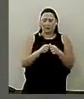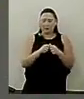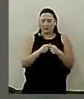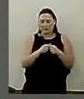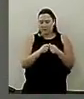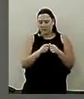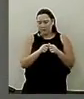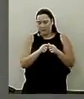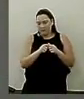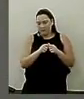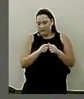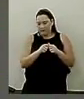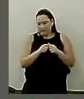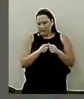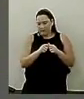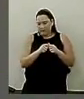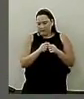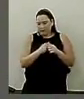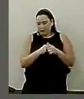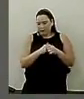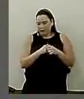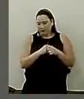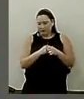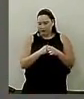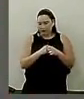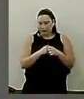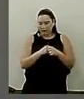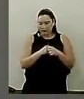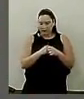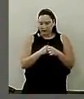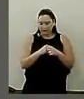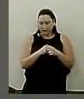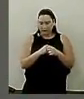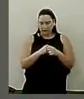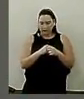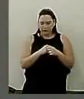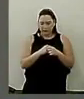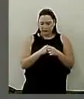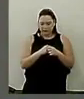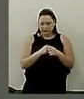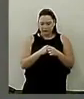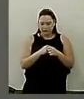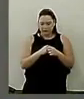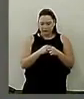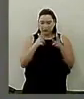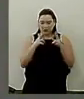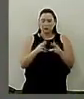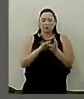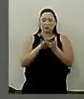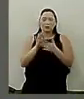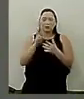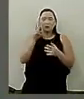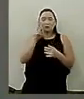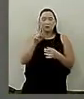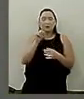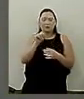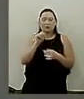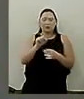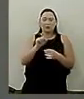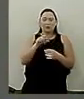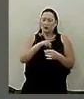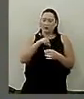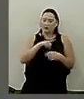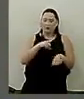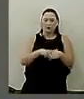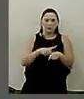vezes em que profetas foram apedrejados, mortos, assassinados ali naquele lugar, como se ele estivesse vendo ali eles passando